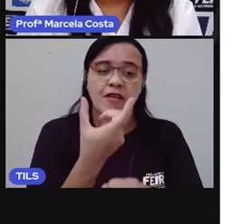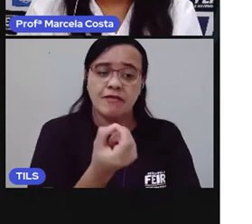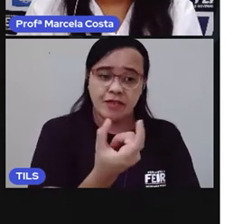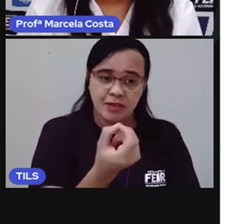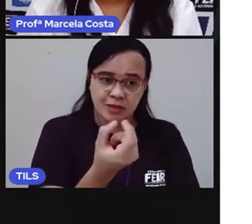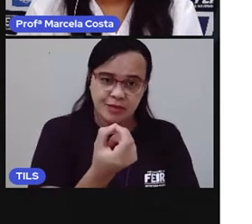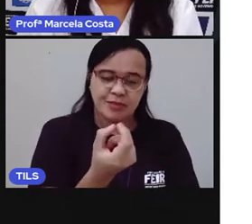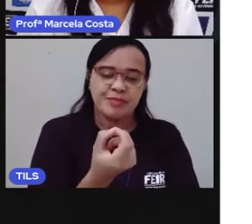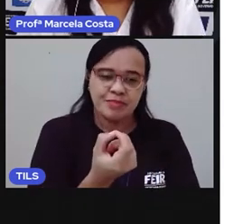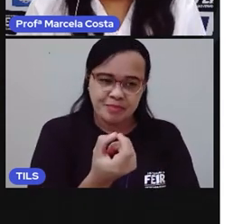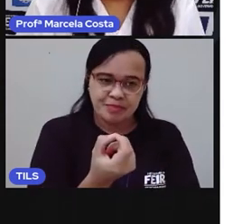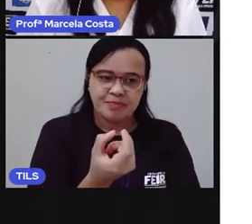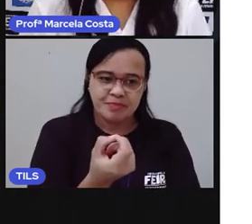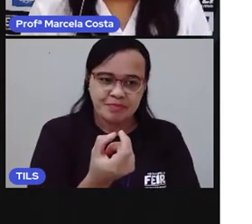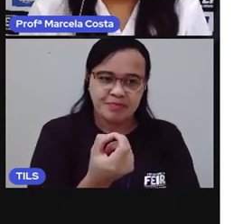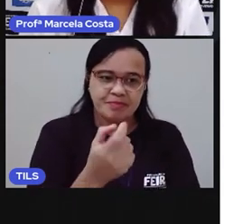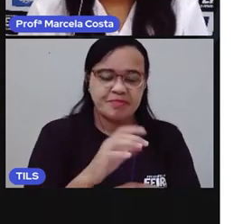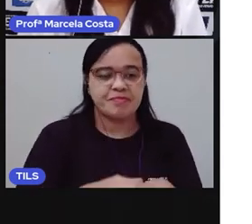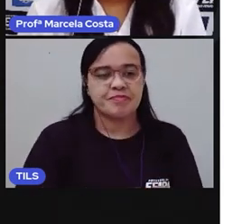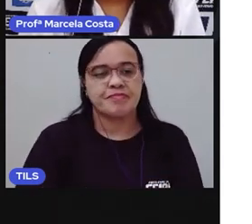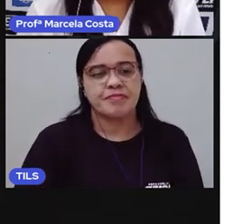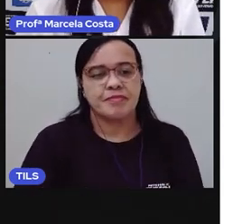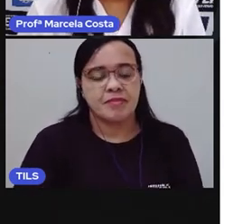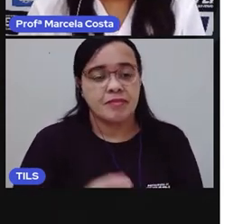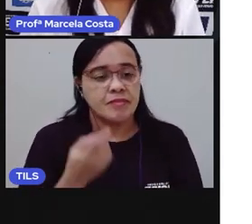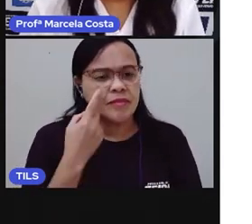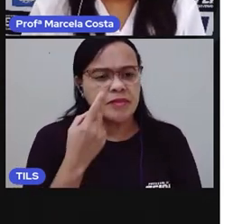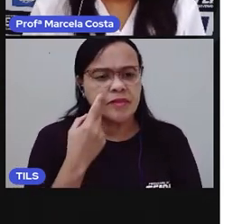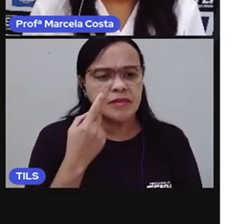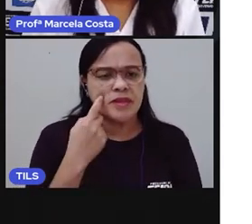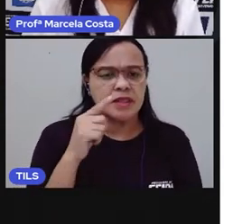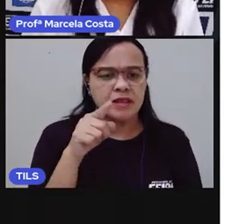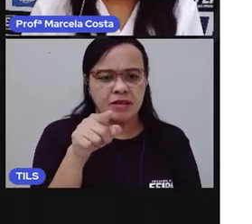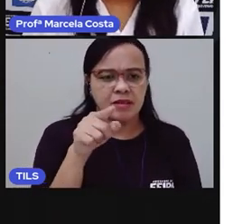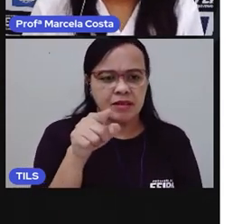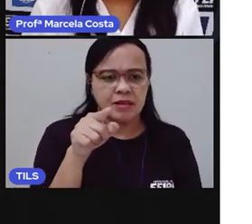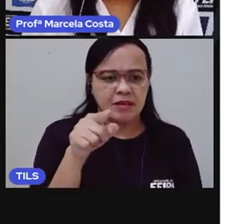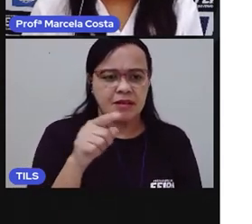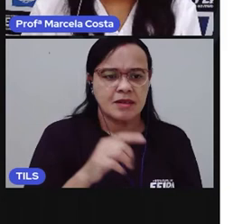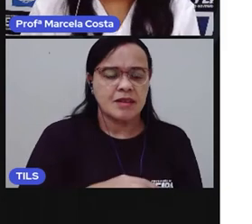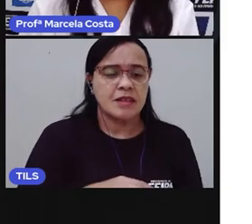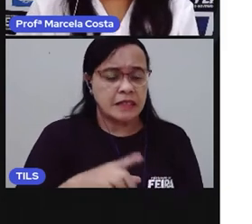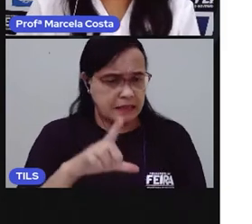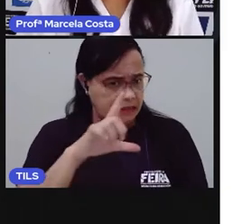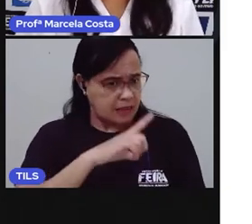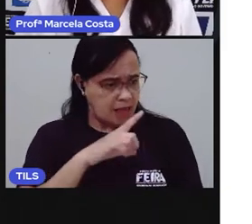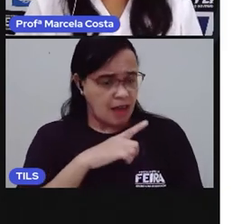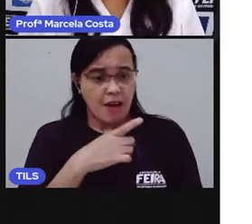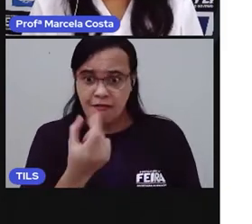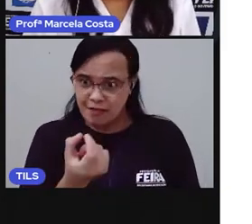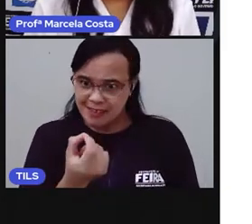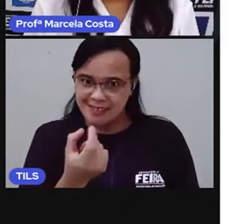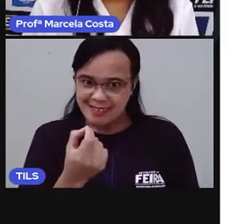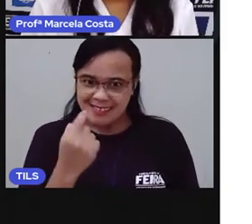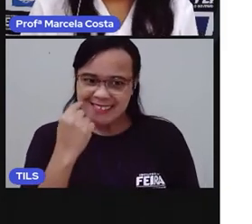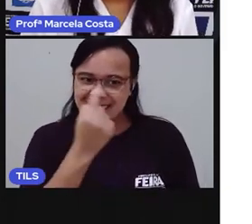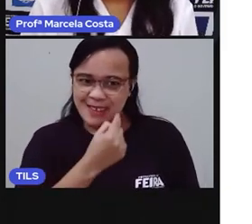dentes. Agora me diz aí, você tem esses 20 dentes?